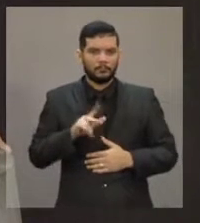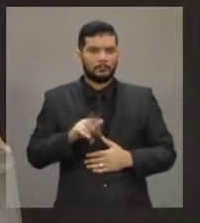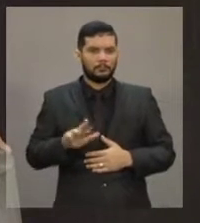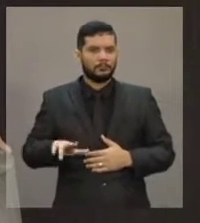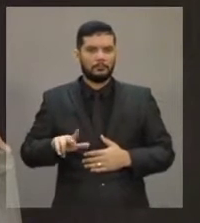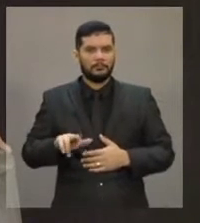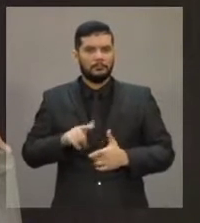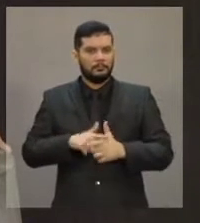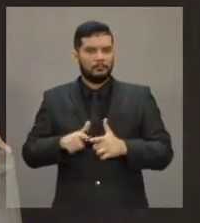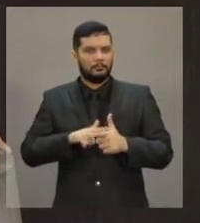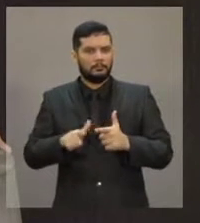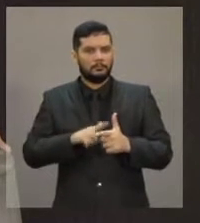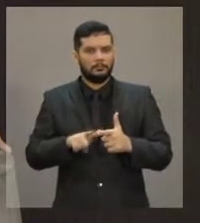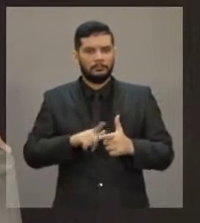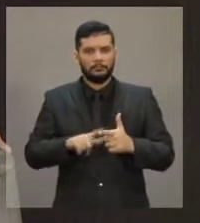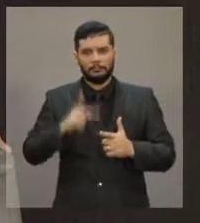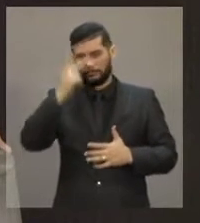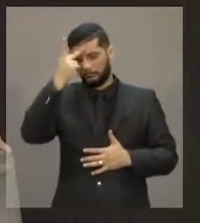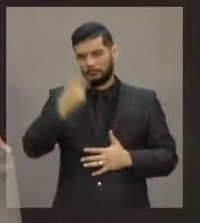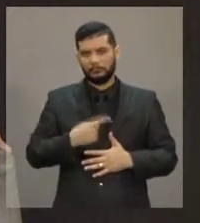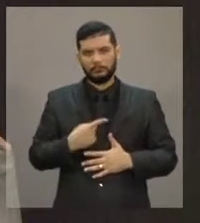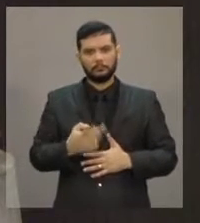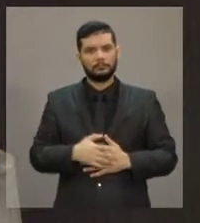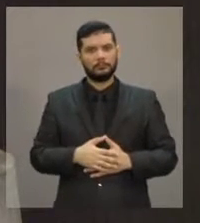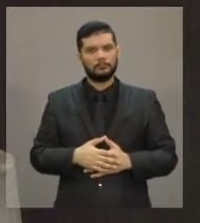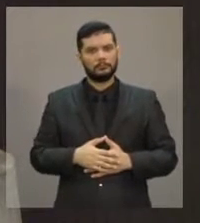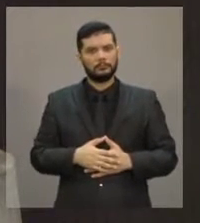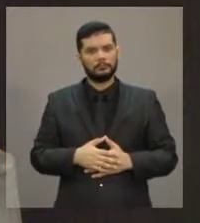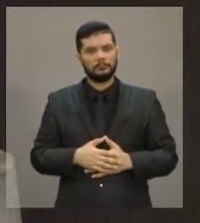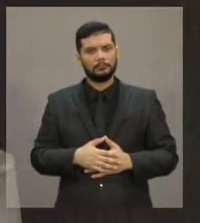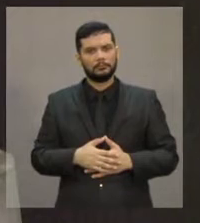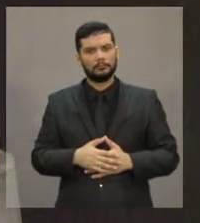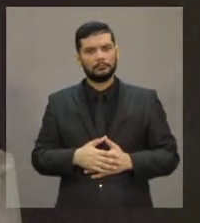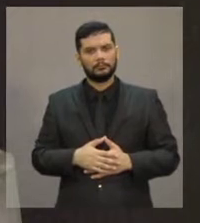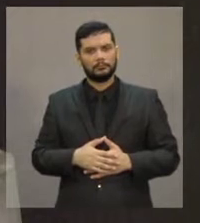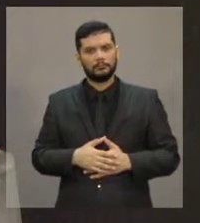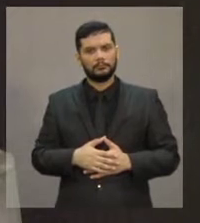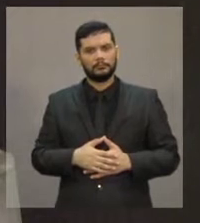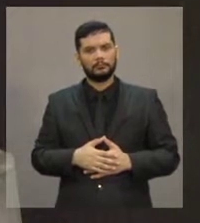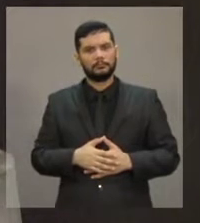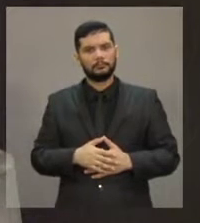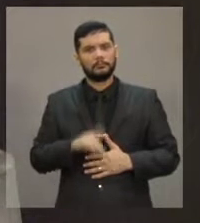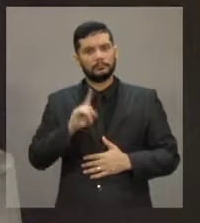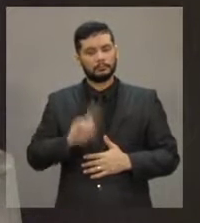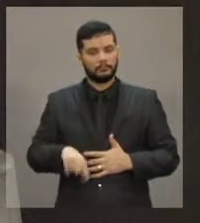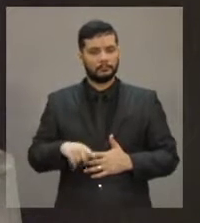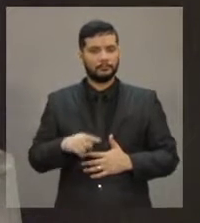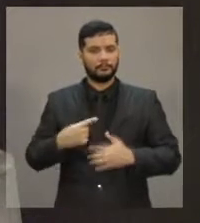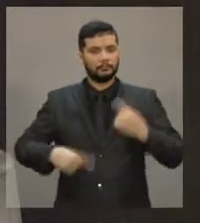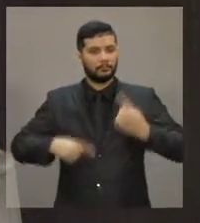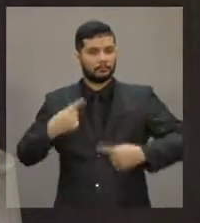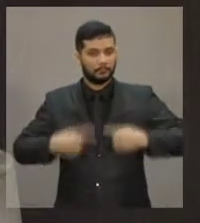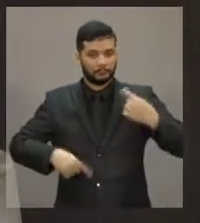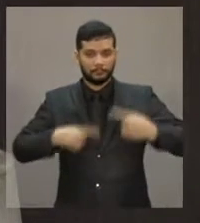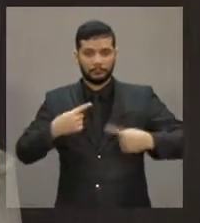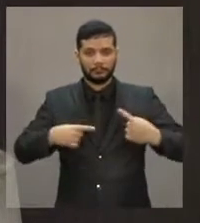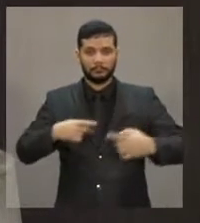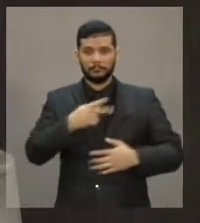problema de ordem individual, mas se trata, sobretudo, de termos políticas